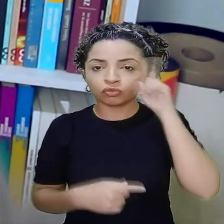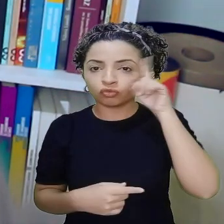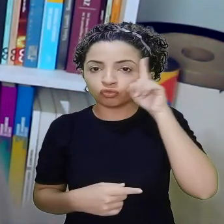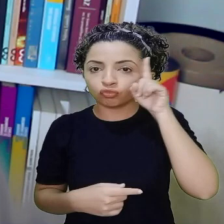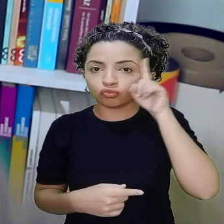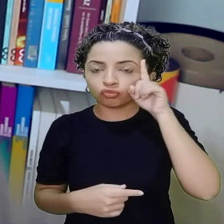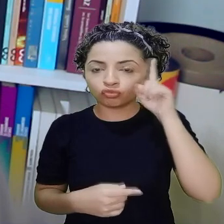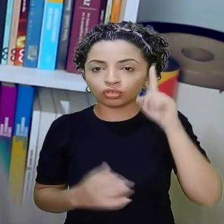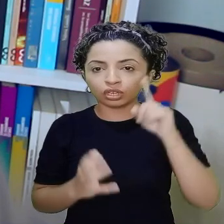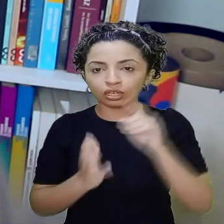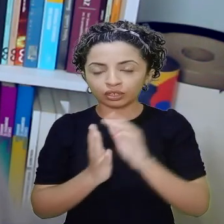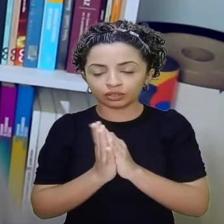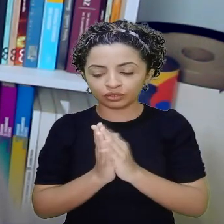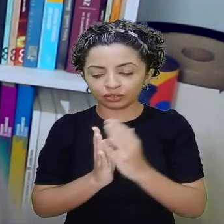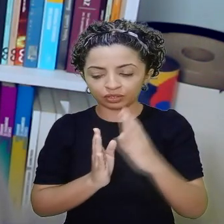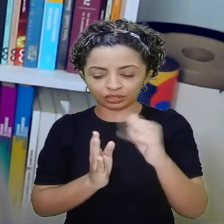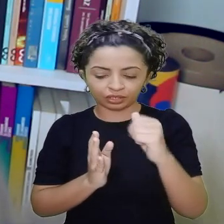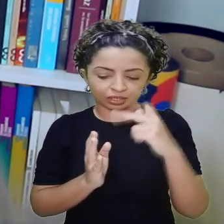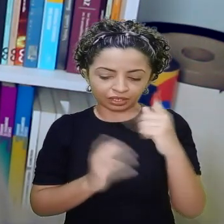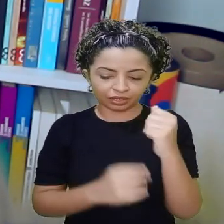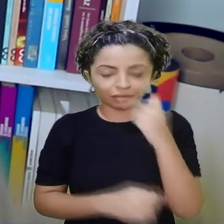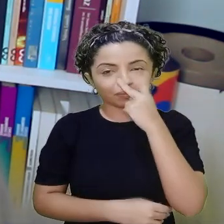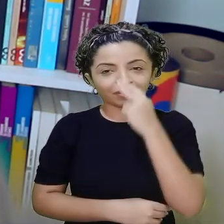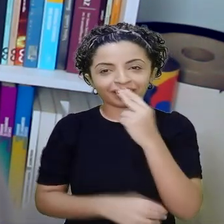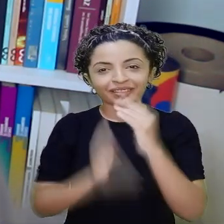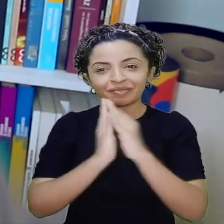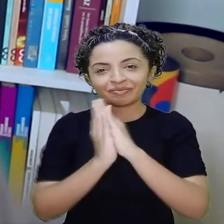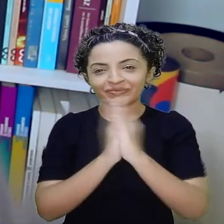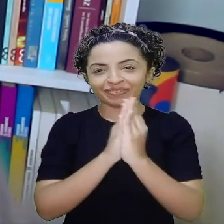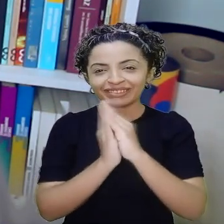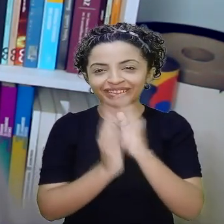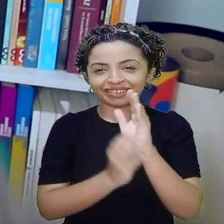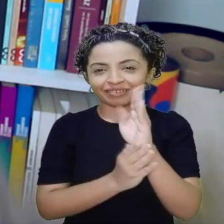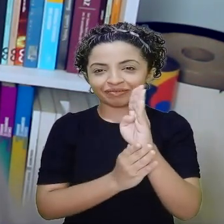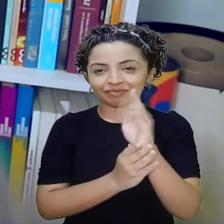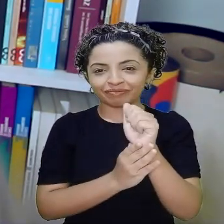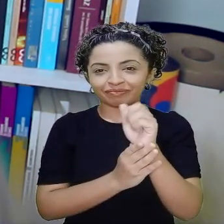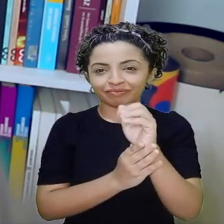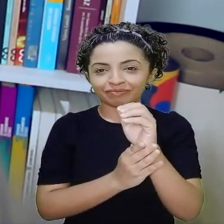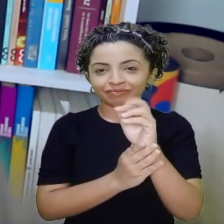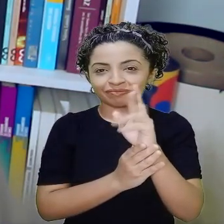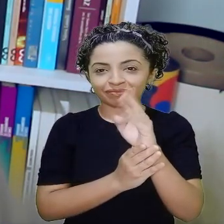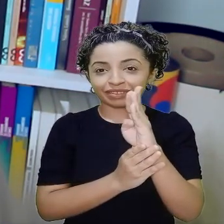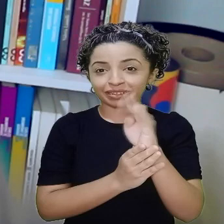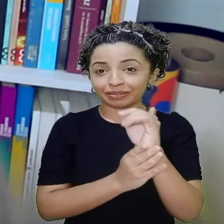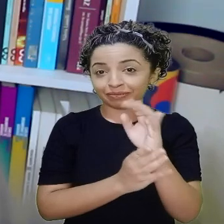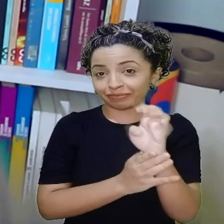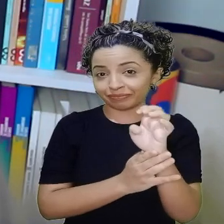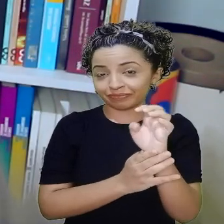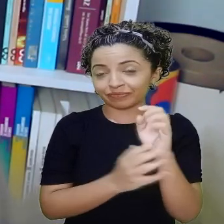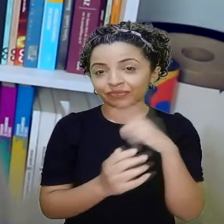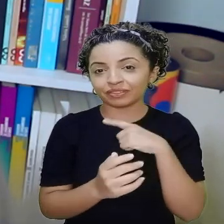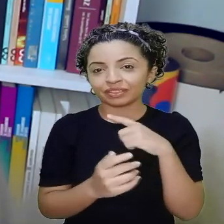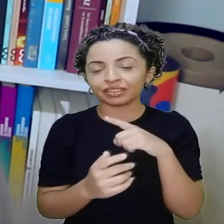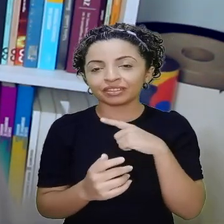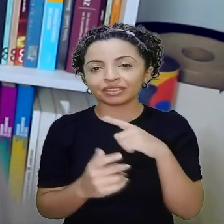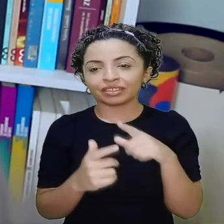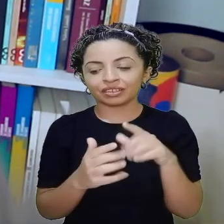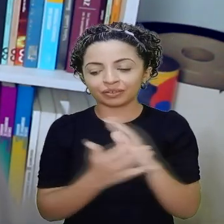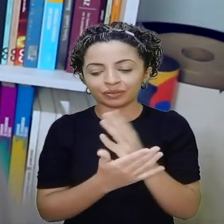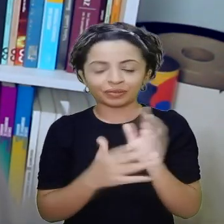diário dela, do caderno, que ela conversa com o diário dela, que tem uma capa de